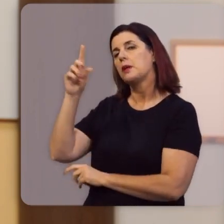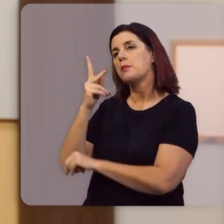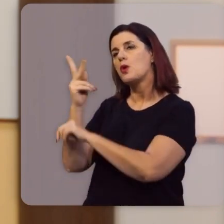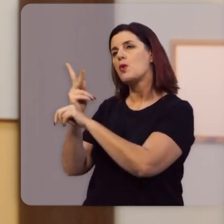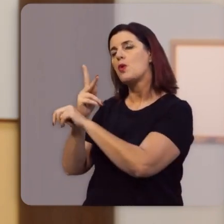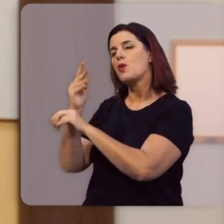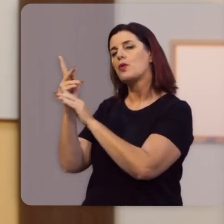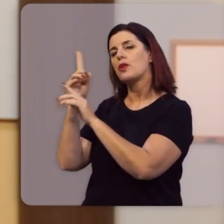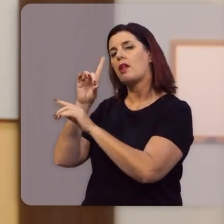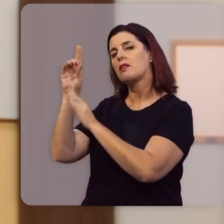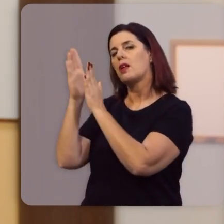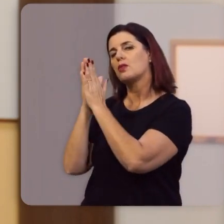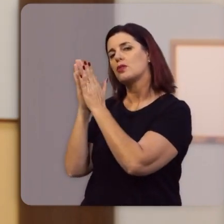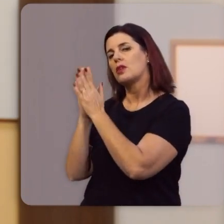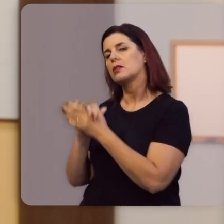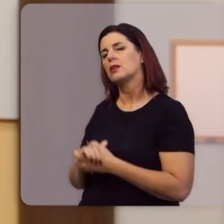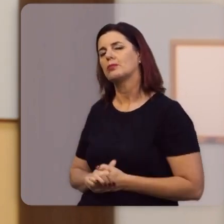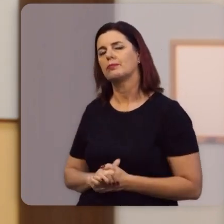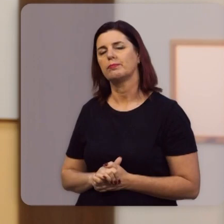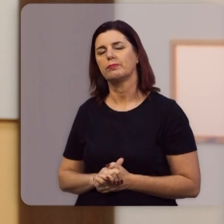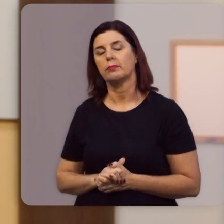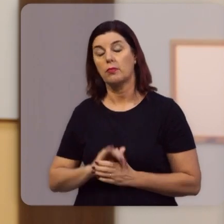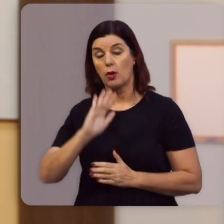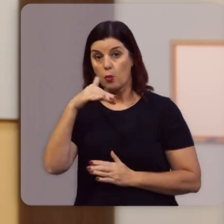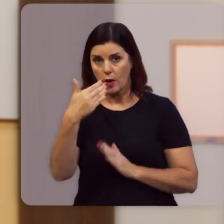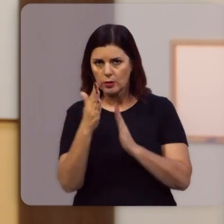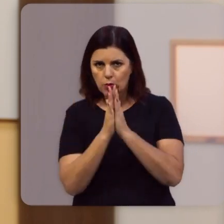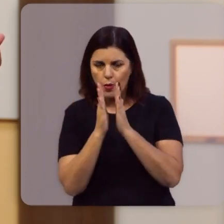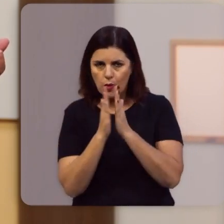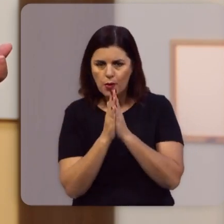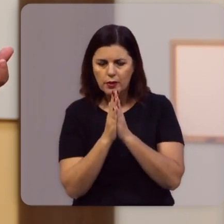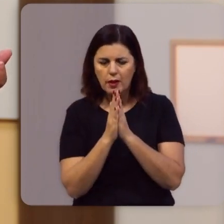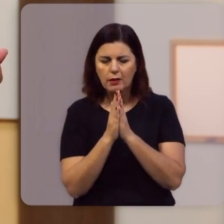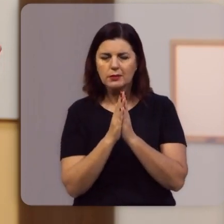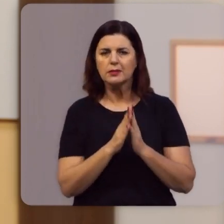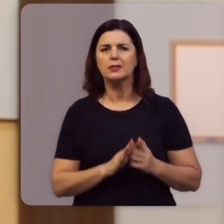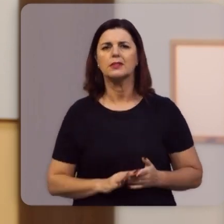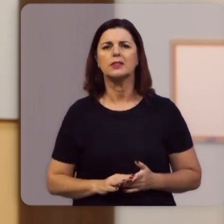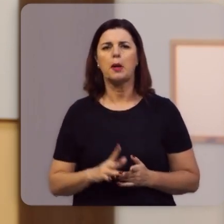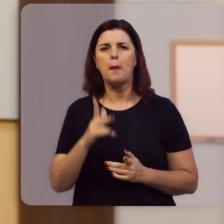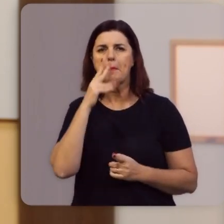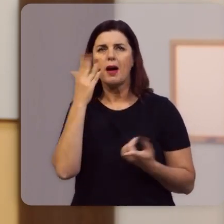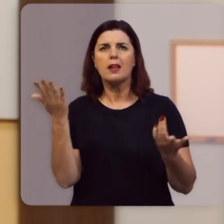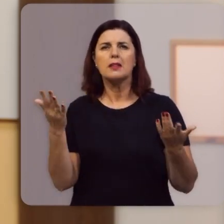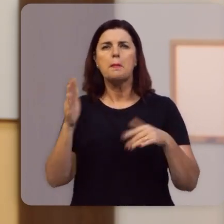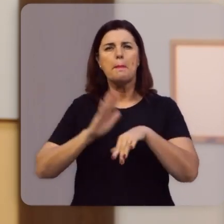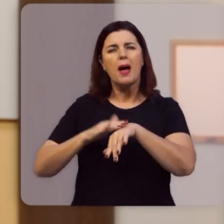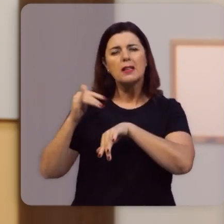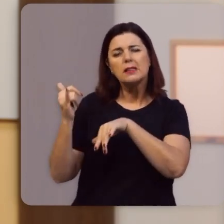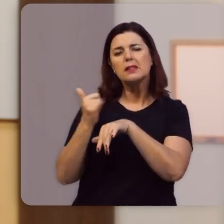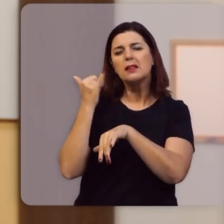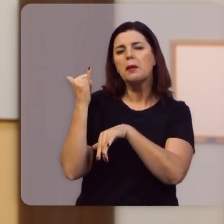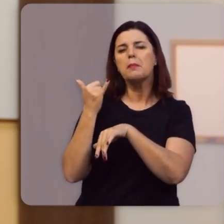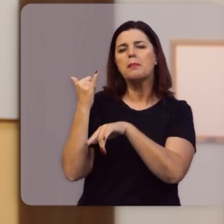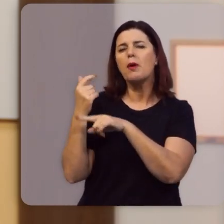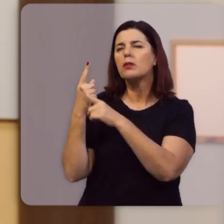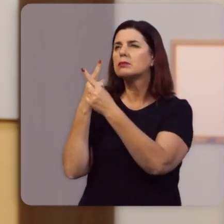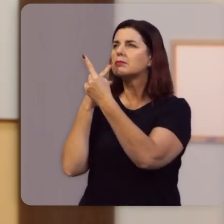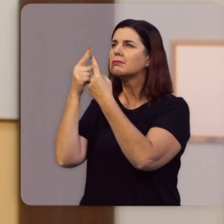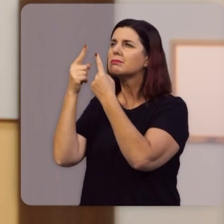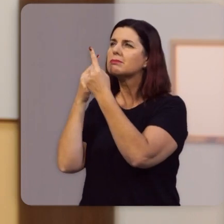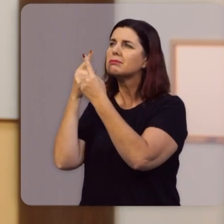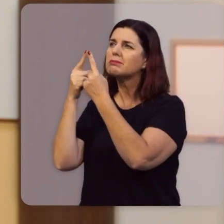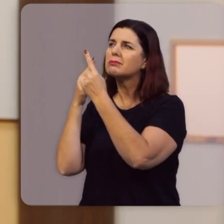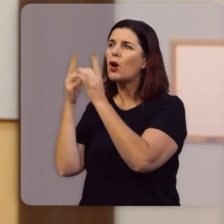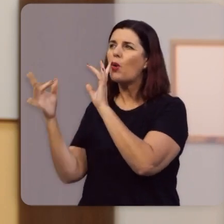buscarem a Deus em oração. Quando a oração é esta ferramenta tão importante